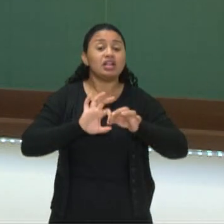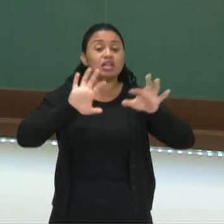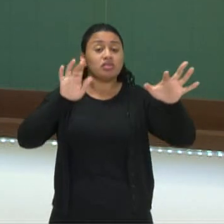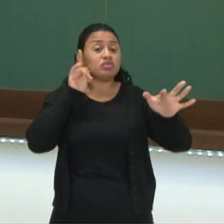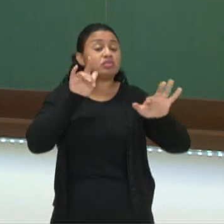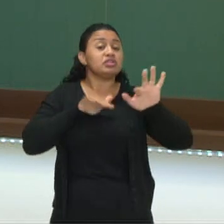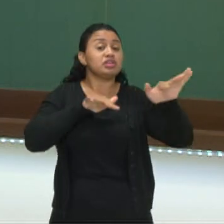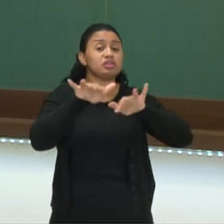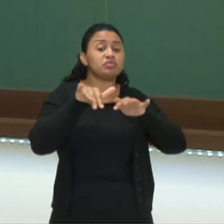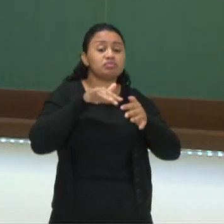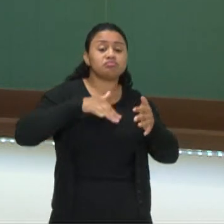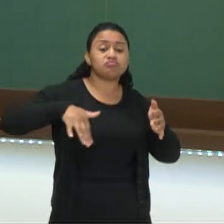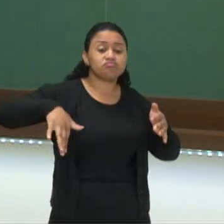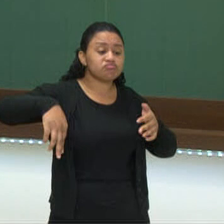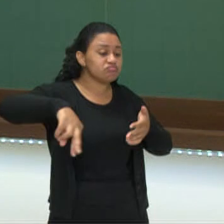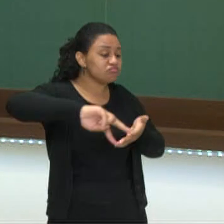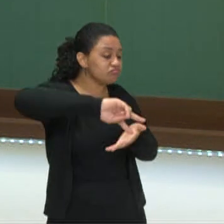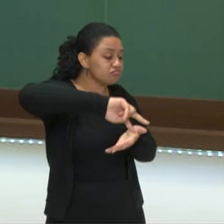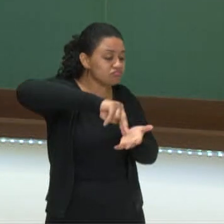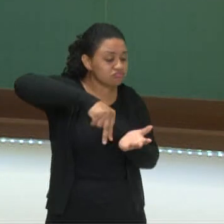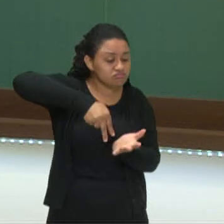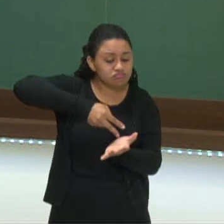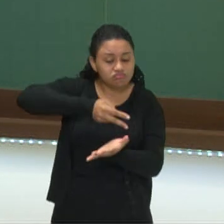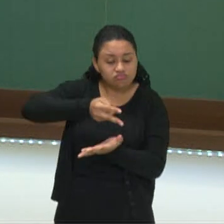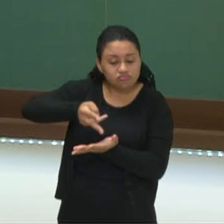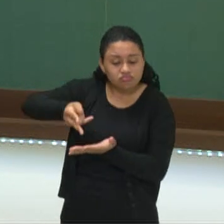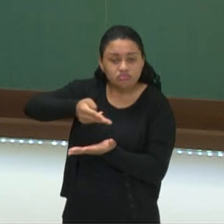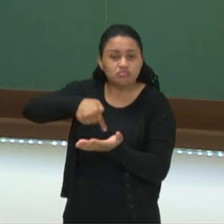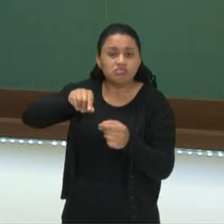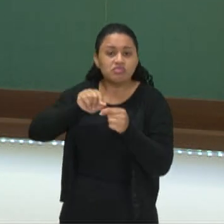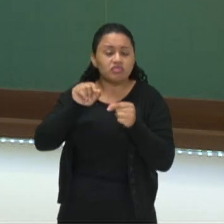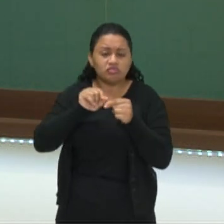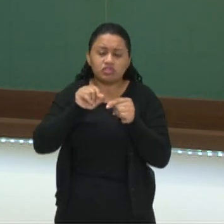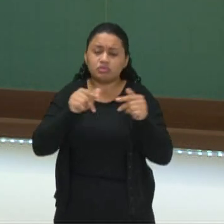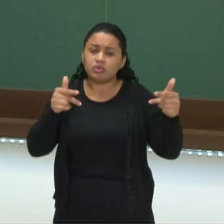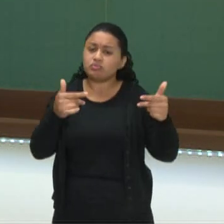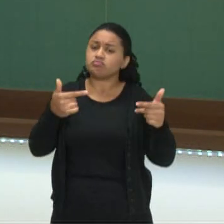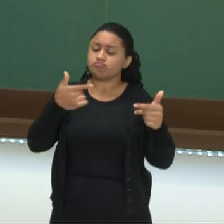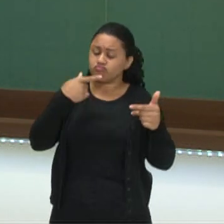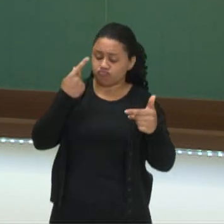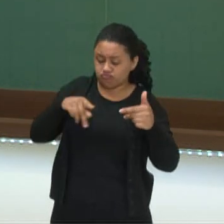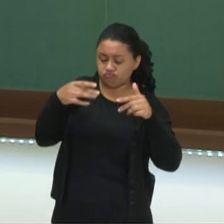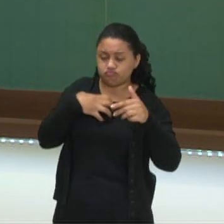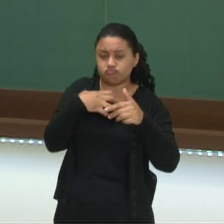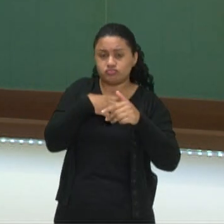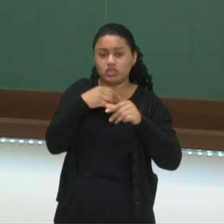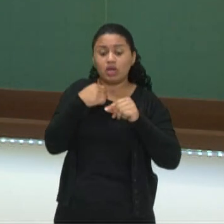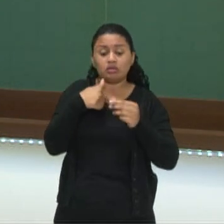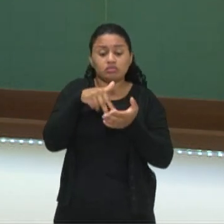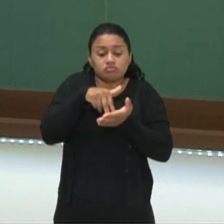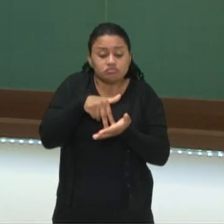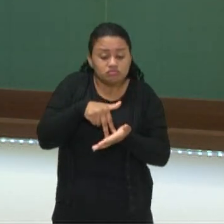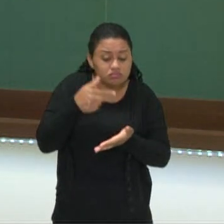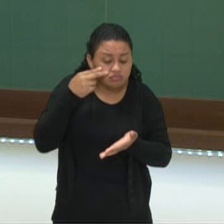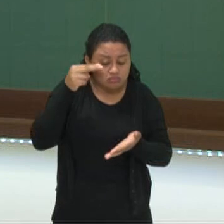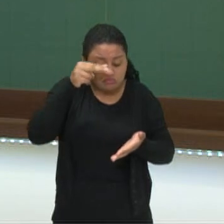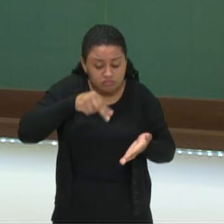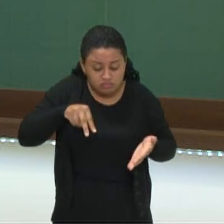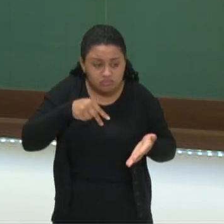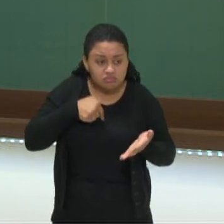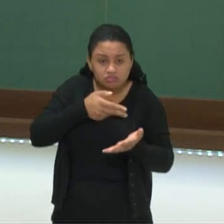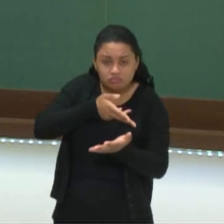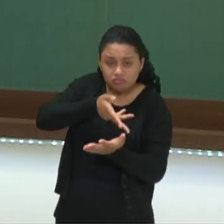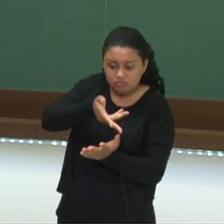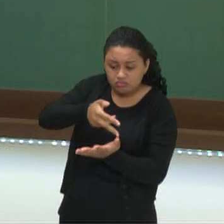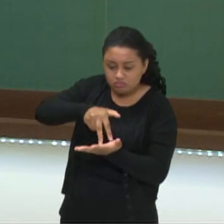começa a rotaciar toda a tela e começa a fazer uma obra que ele fica na posição da tela aqui, de repente ele fica aqui, daí ele fica